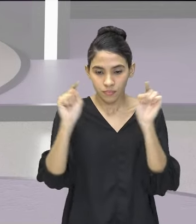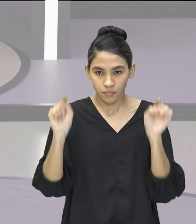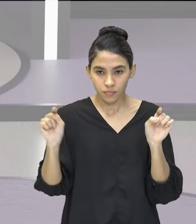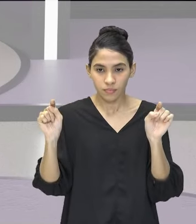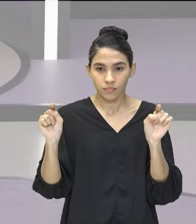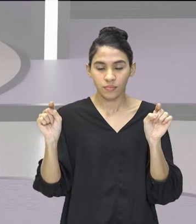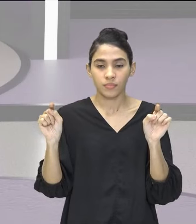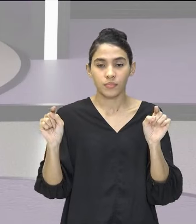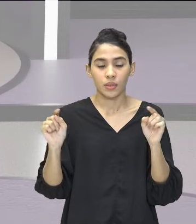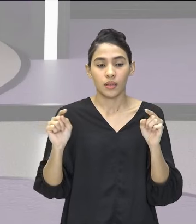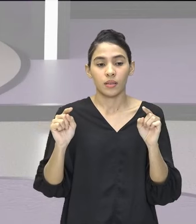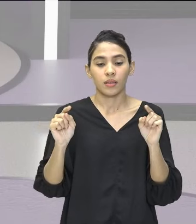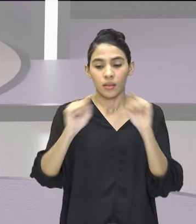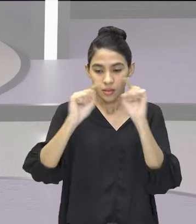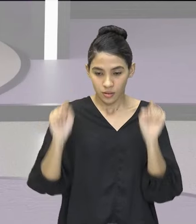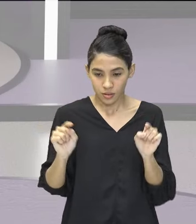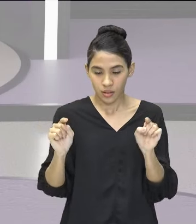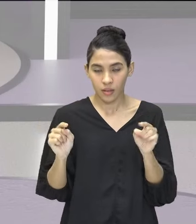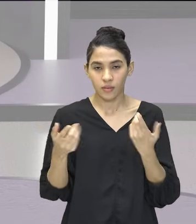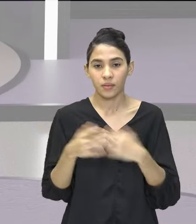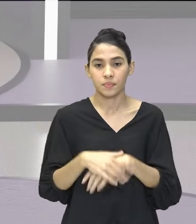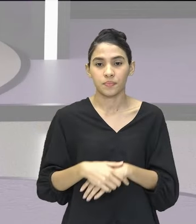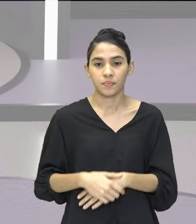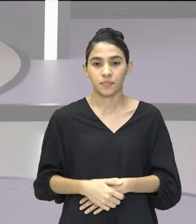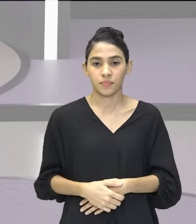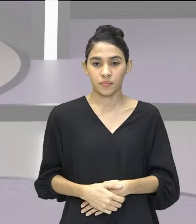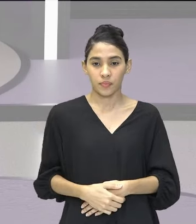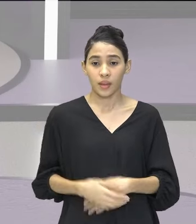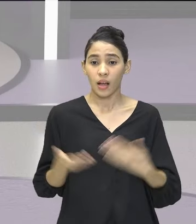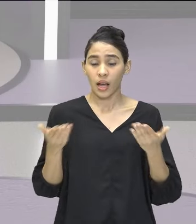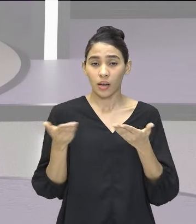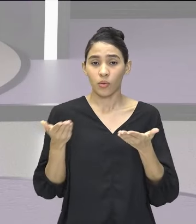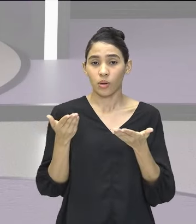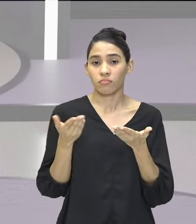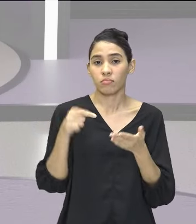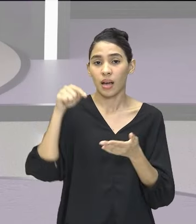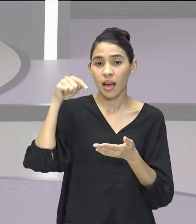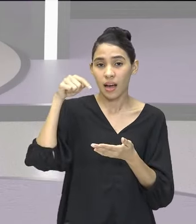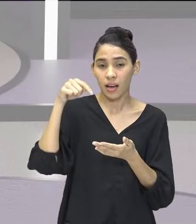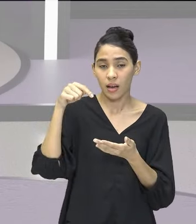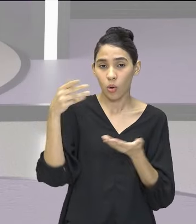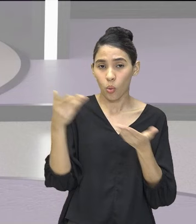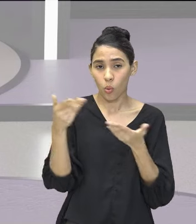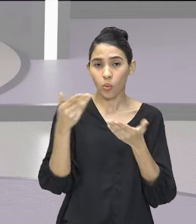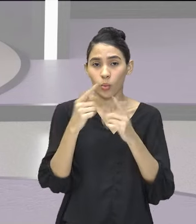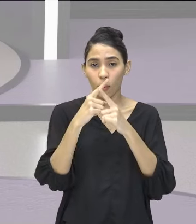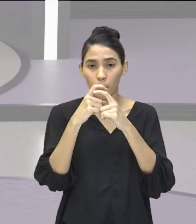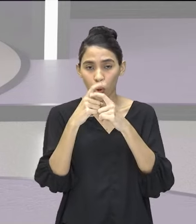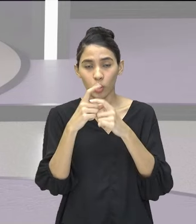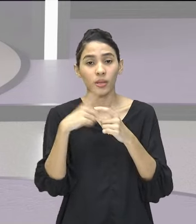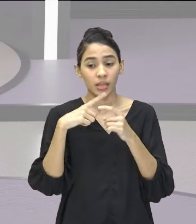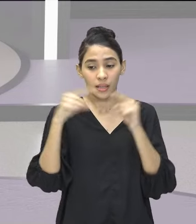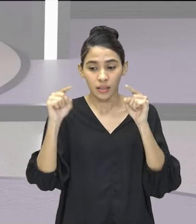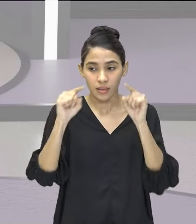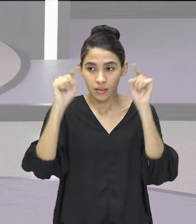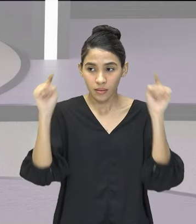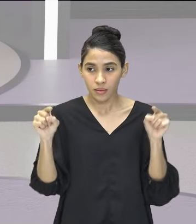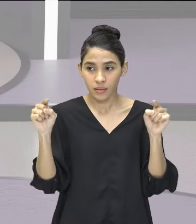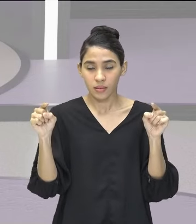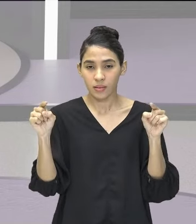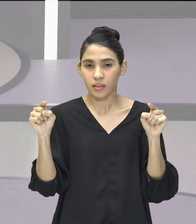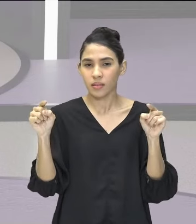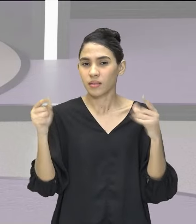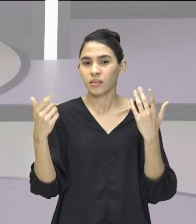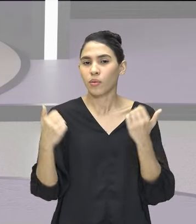colchetes, chaves, e aqui no estudo de monômios vão aparecer parênteses. E para que serve? Como diz